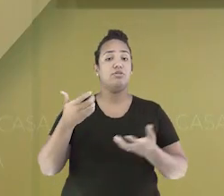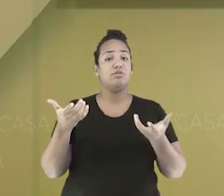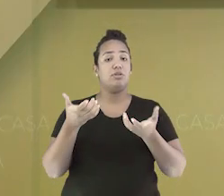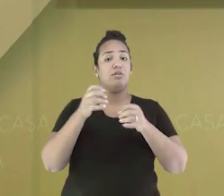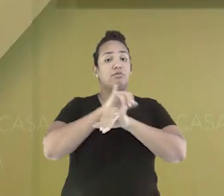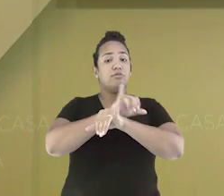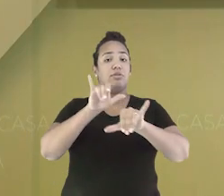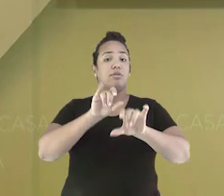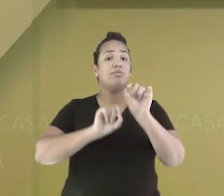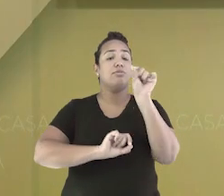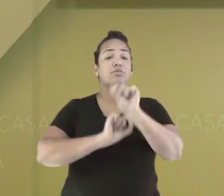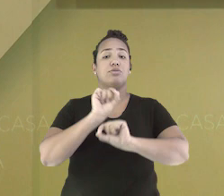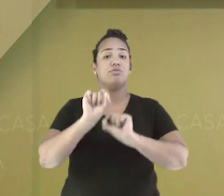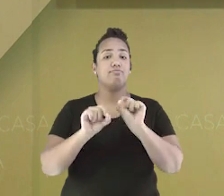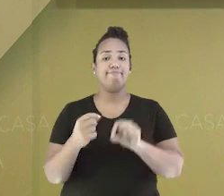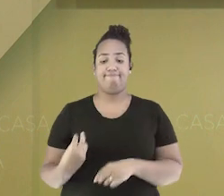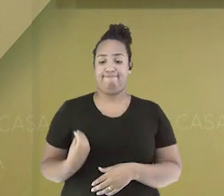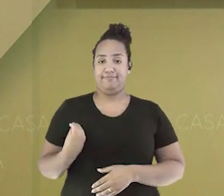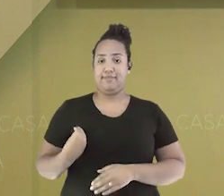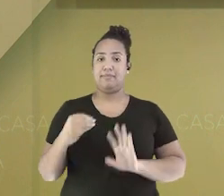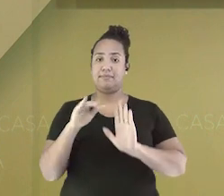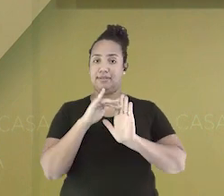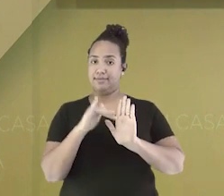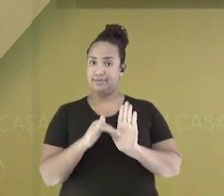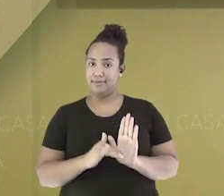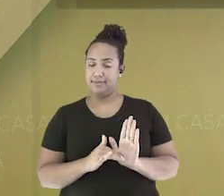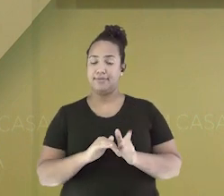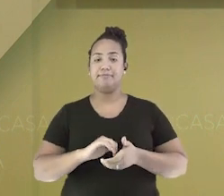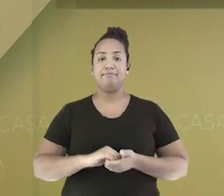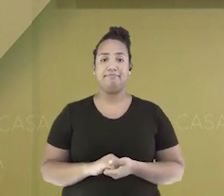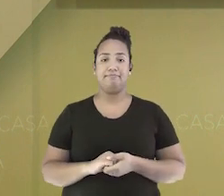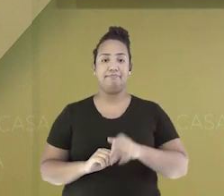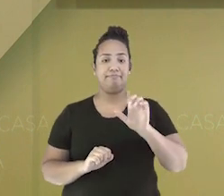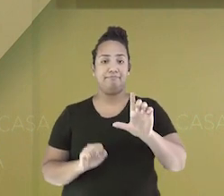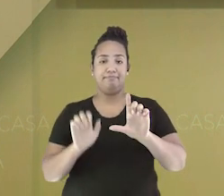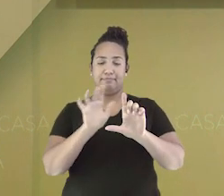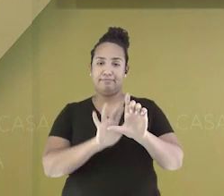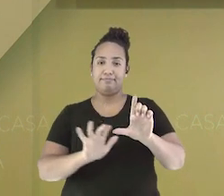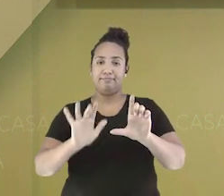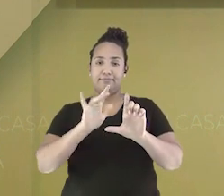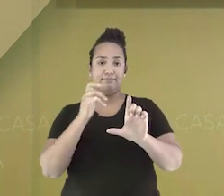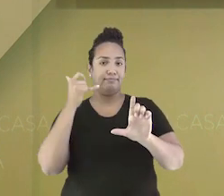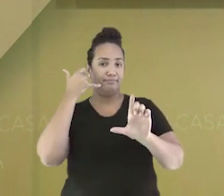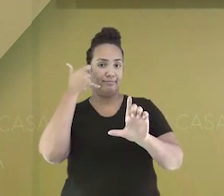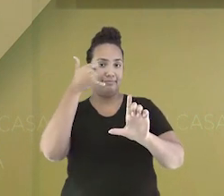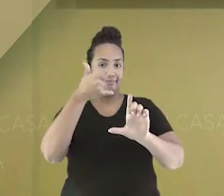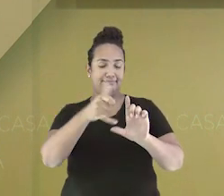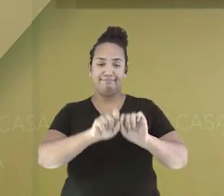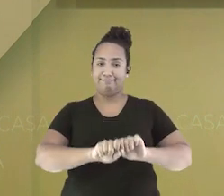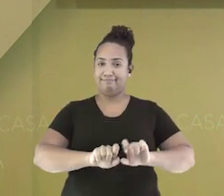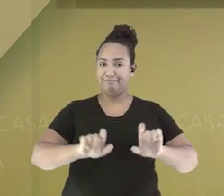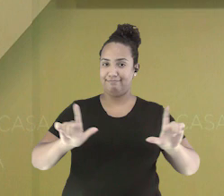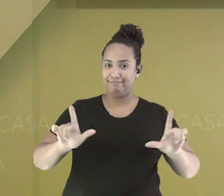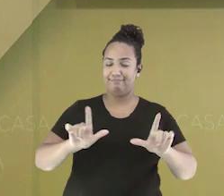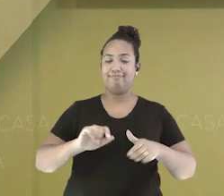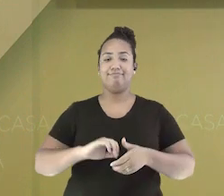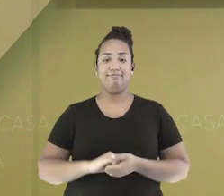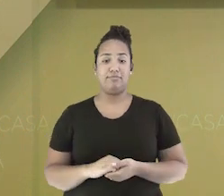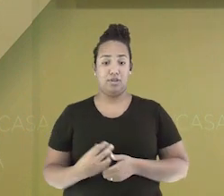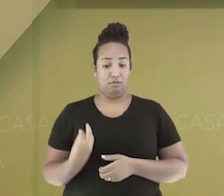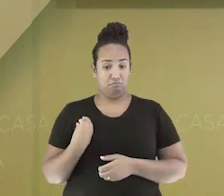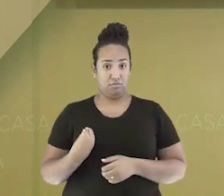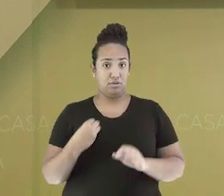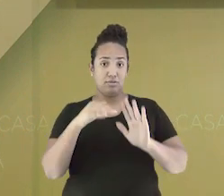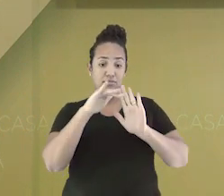vocês é sobre a nossa lista de chamada. Aponte a câmera do seu celular para esse QR Code que está aparecendo aqui na sua tela,